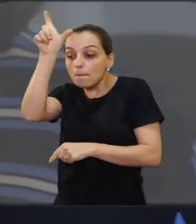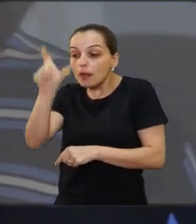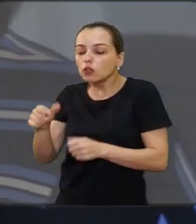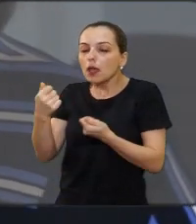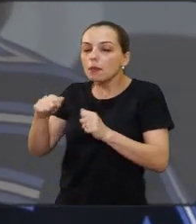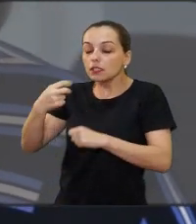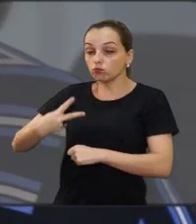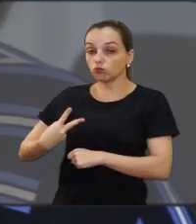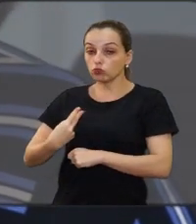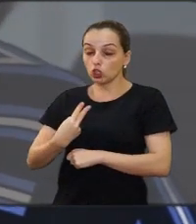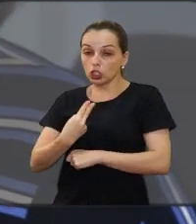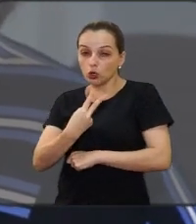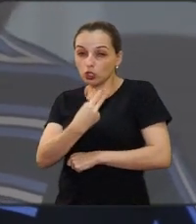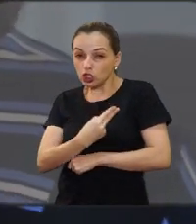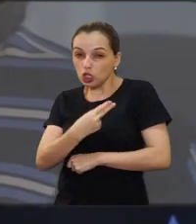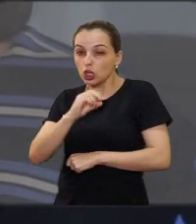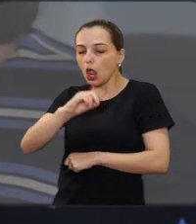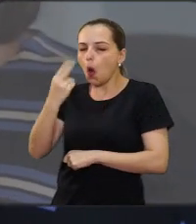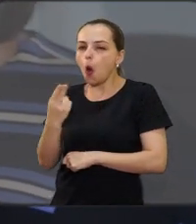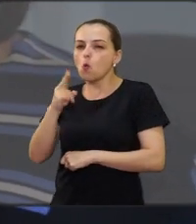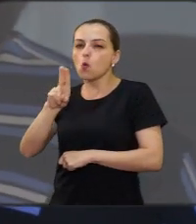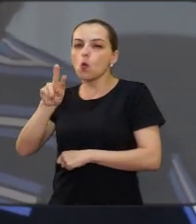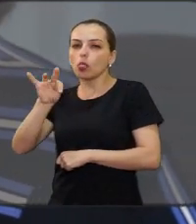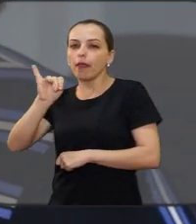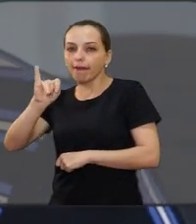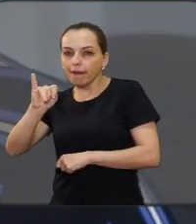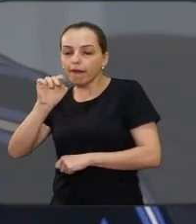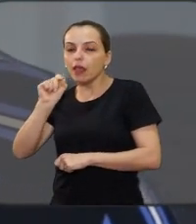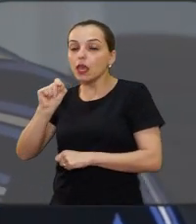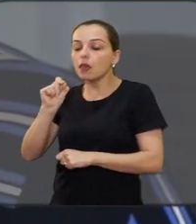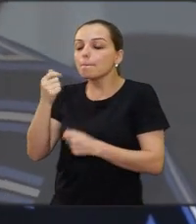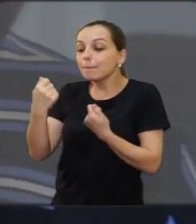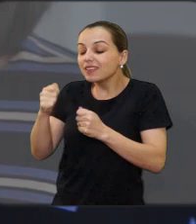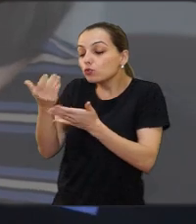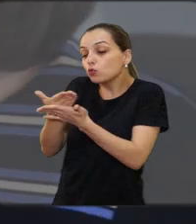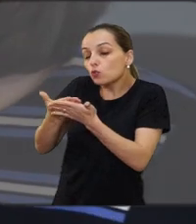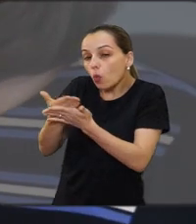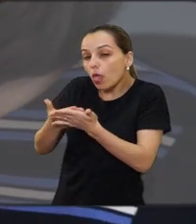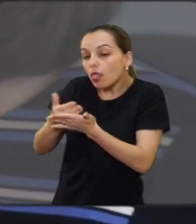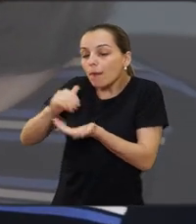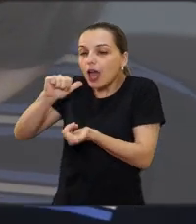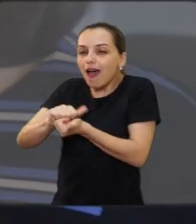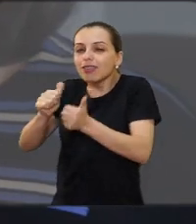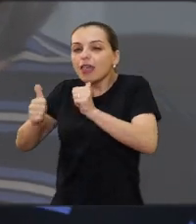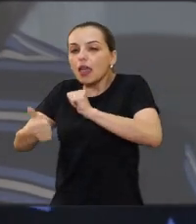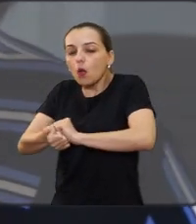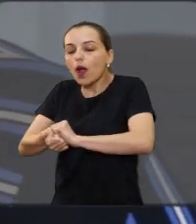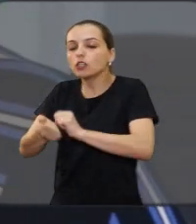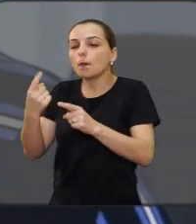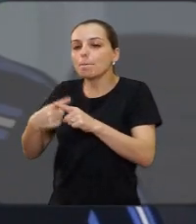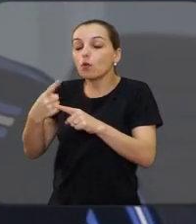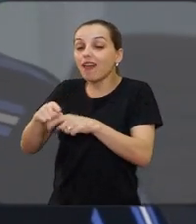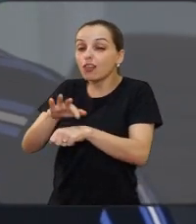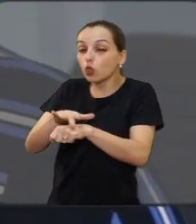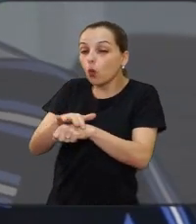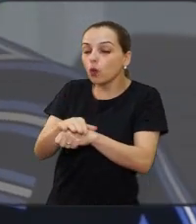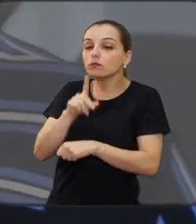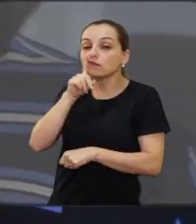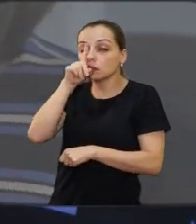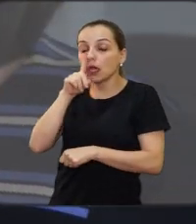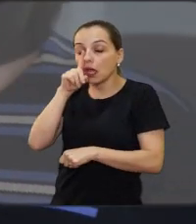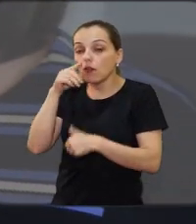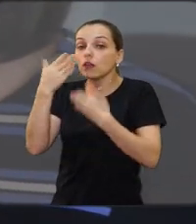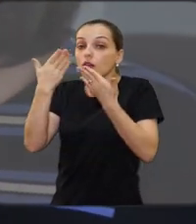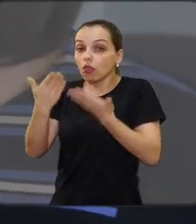Casa aquele que precisa de uma intervenção cirúrgica, daquele que precisa de uma UTI, daquele que precisa de um tratamento mais adequado e num